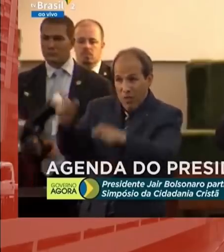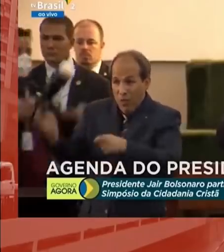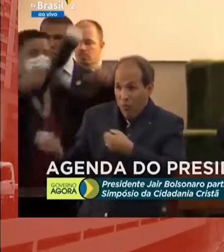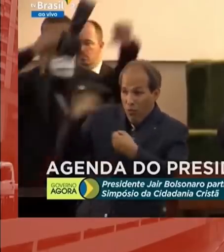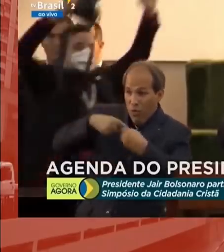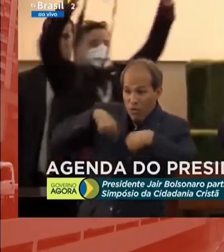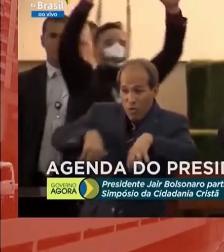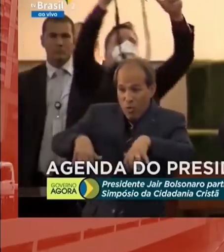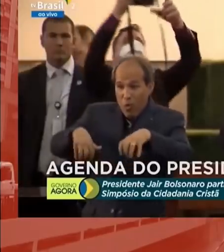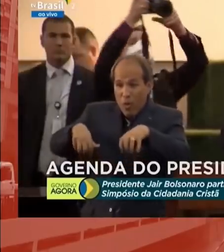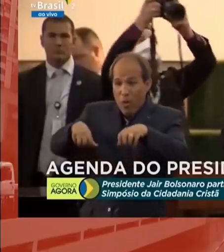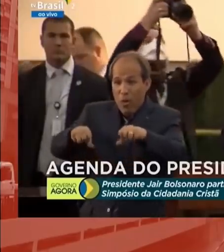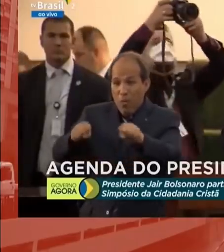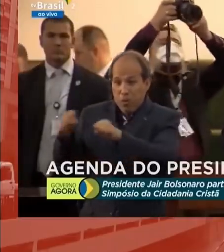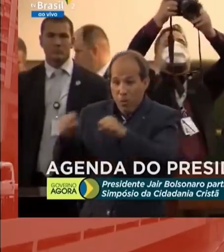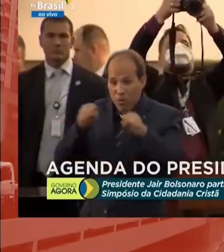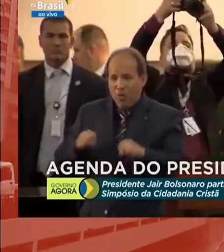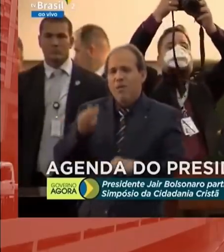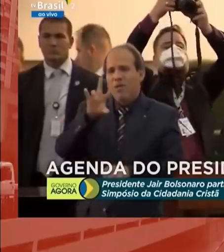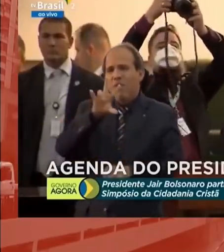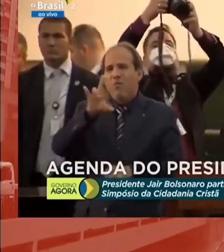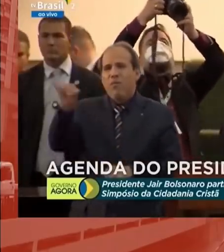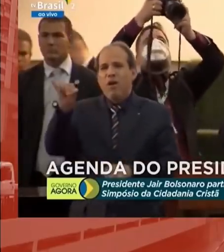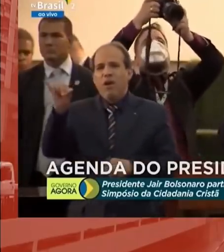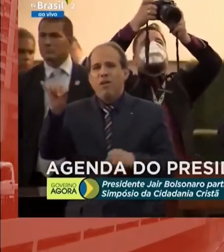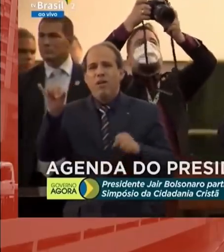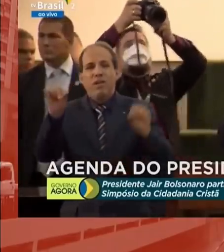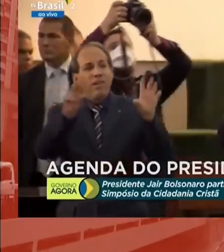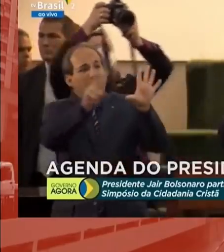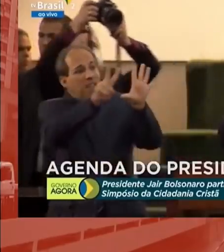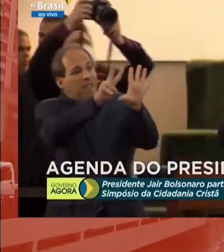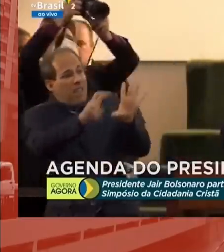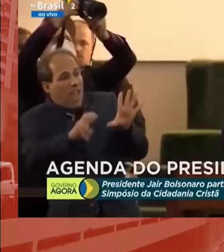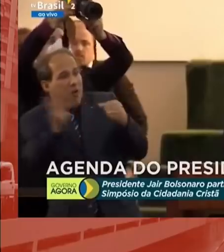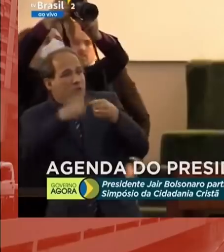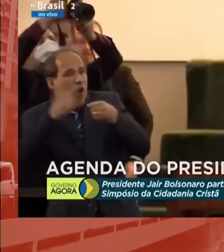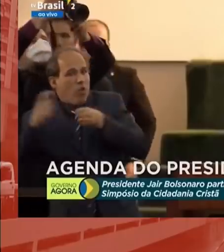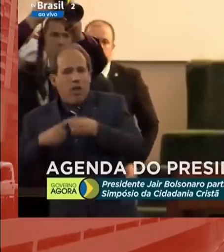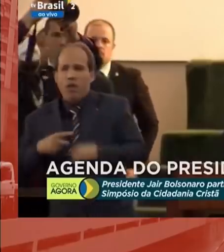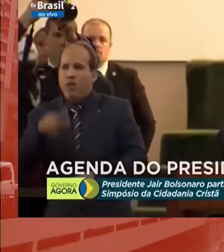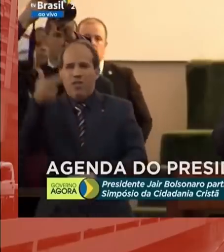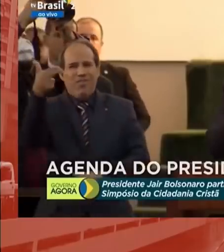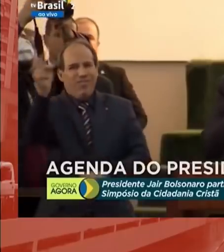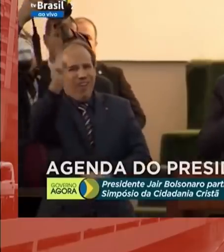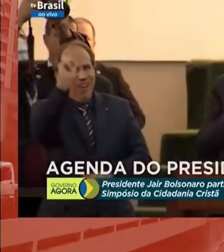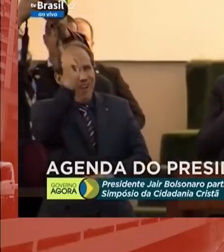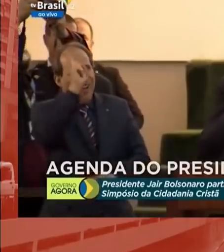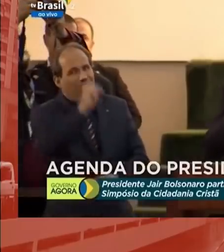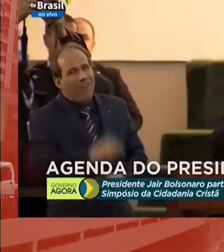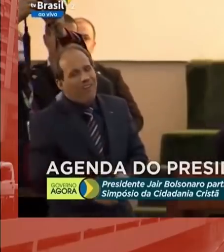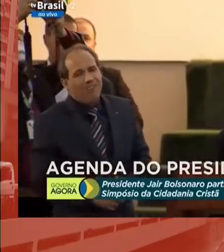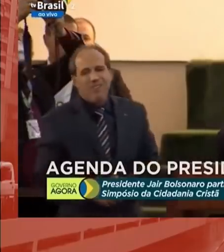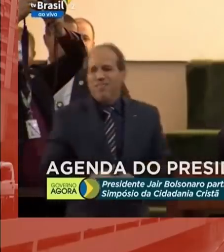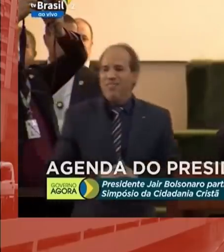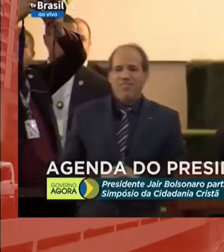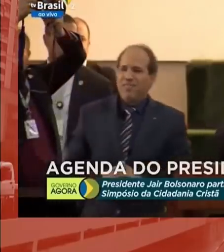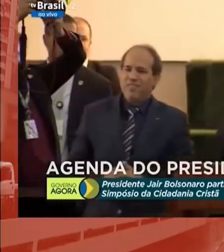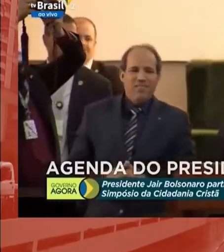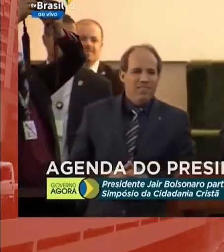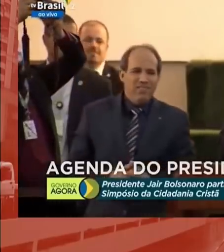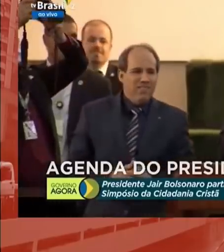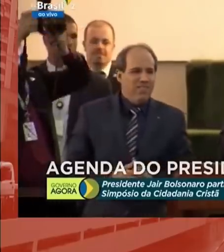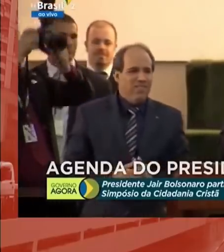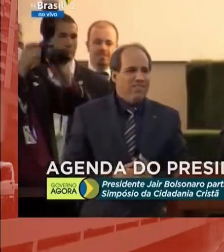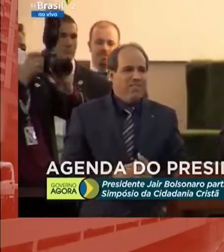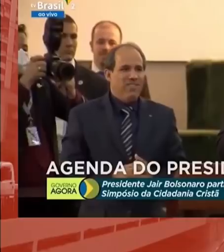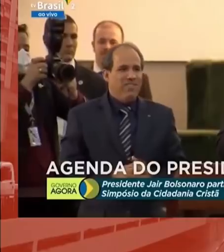agora, para quem mais atacasse ou atacasse de forma mais virulenta o site do Humaniza Redes, né? E o que